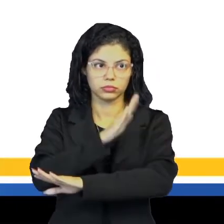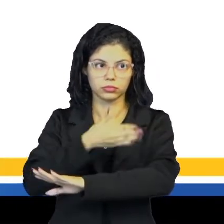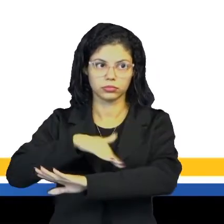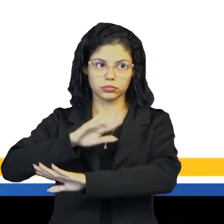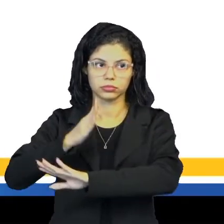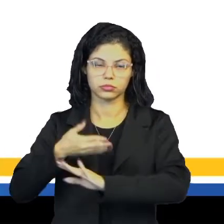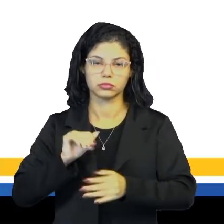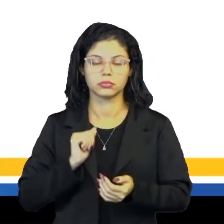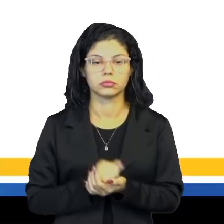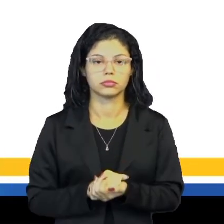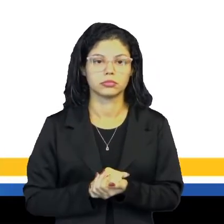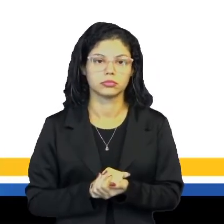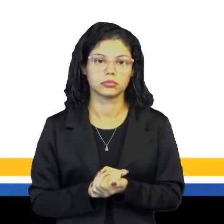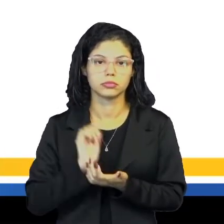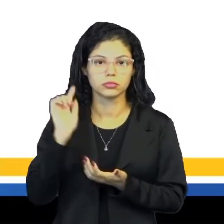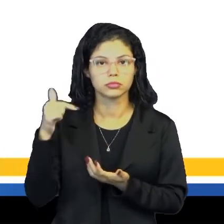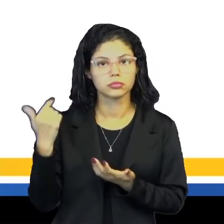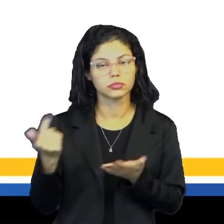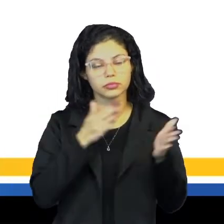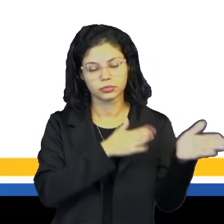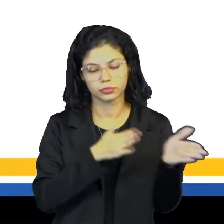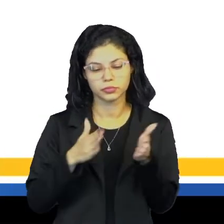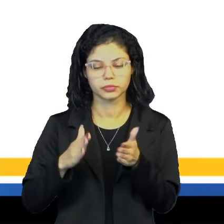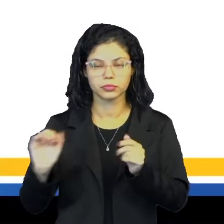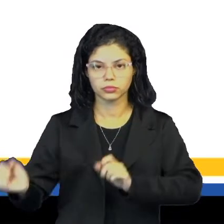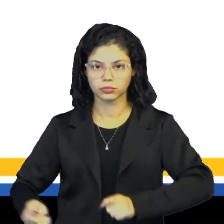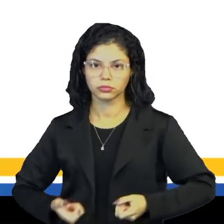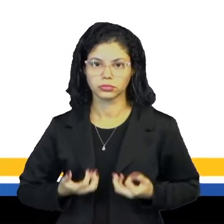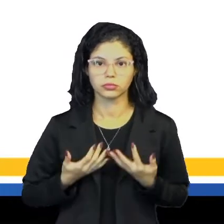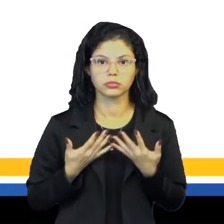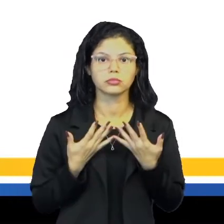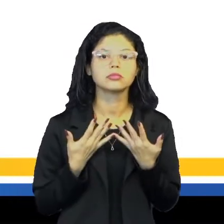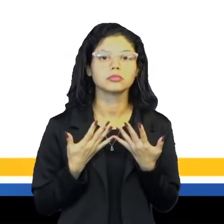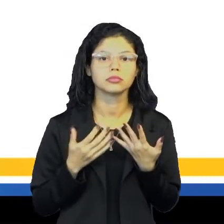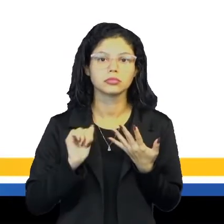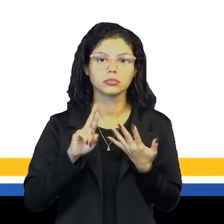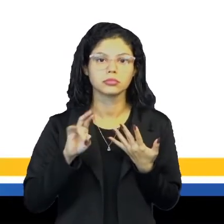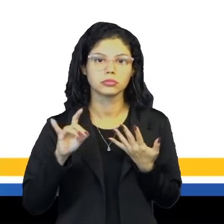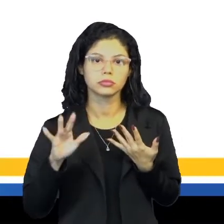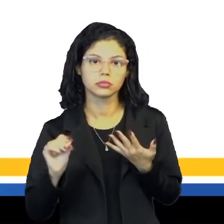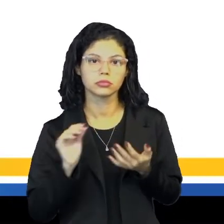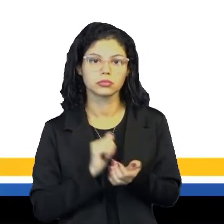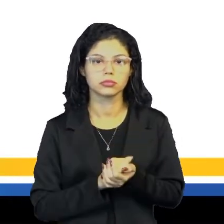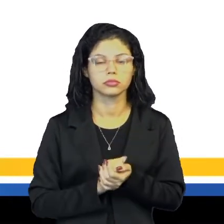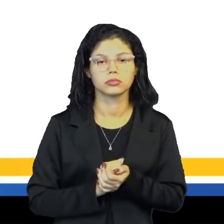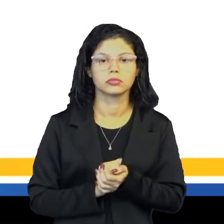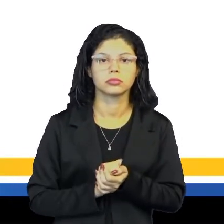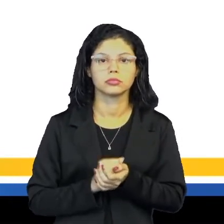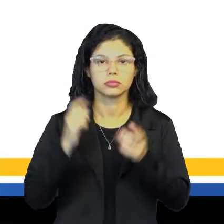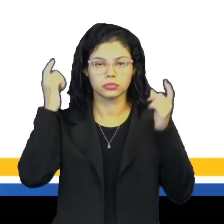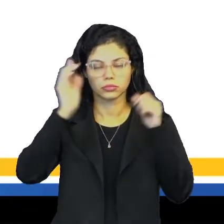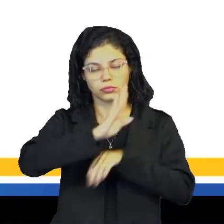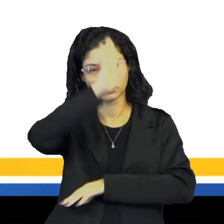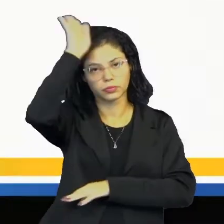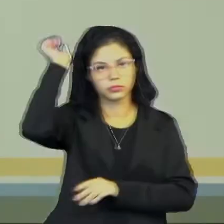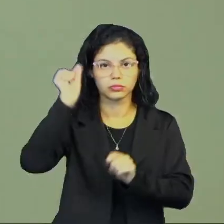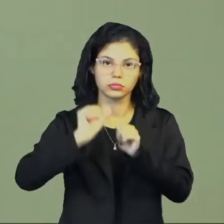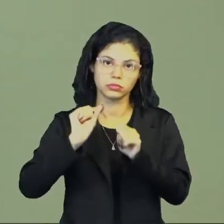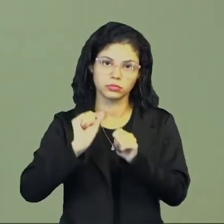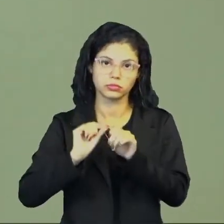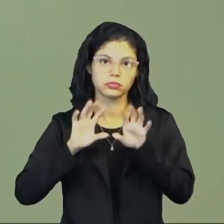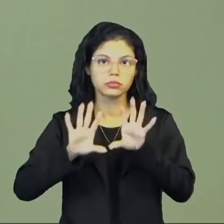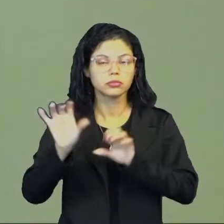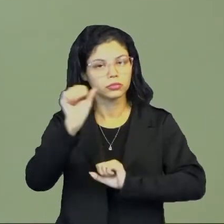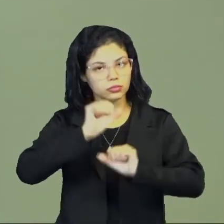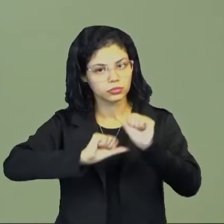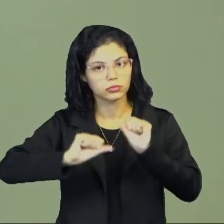né? E depois passou a incorporar arcos e abóbadas pelos romanos. Então, os romanos começaram a fazer